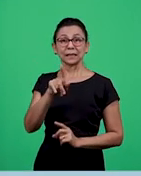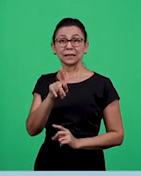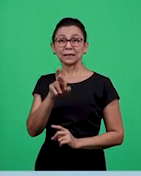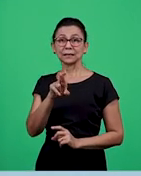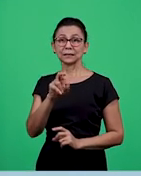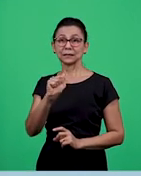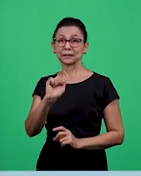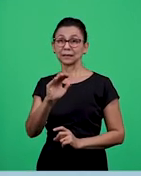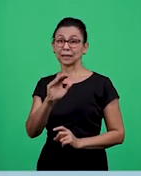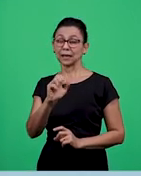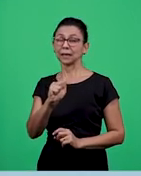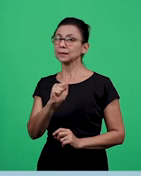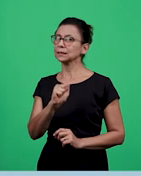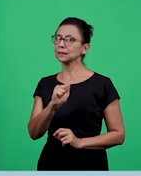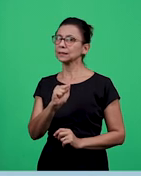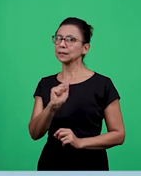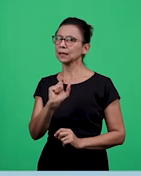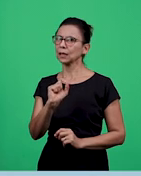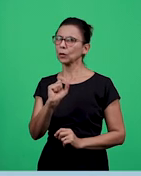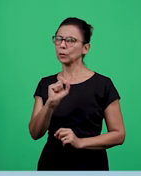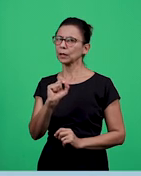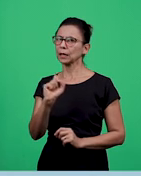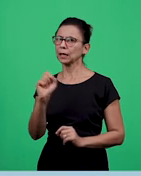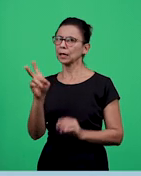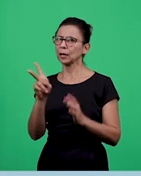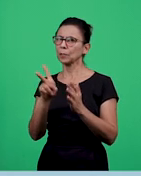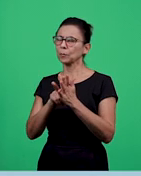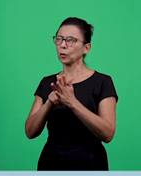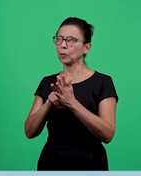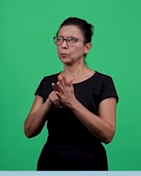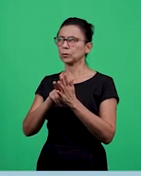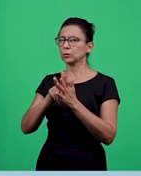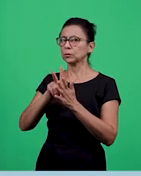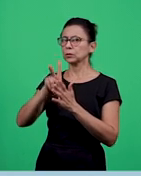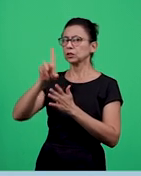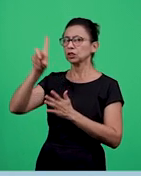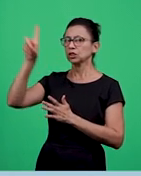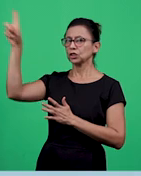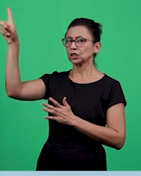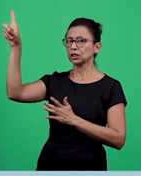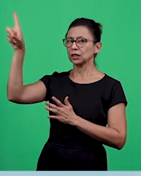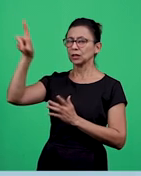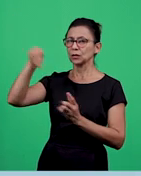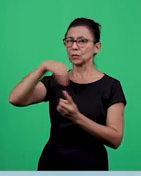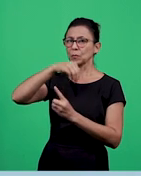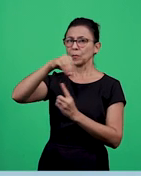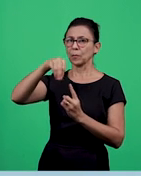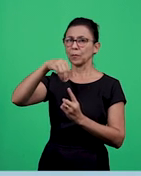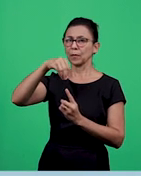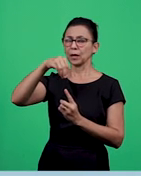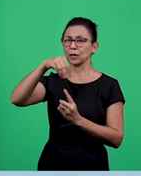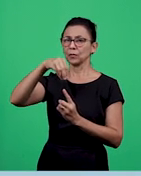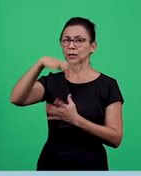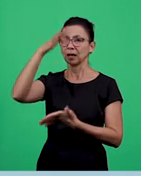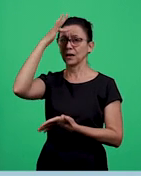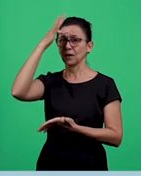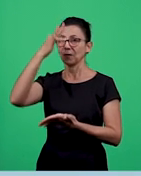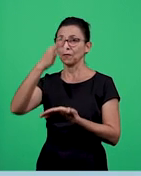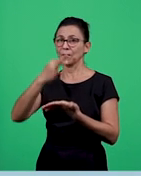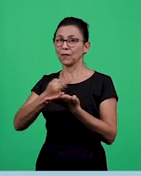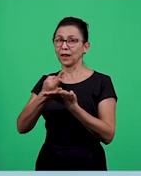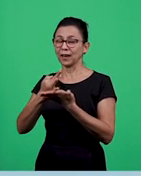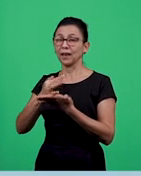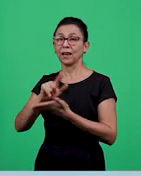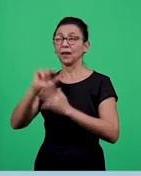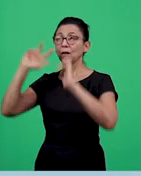graça sois salvos por meio da fé, e isso não vem de vós, é dom de Deus. Nós